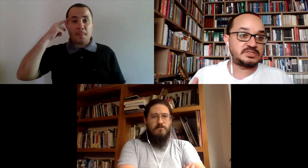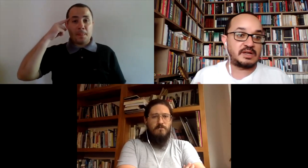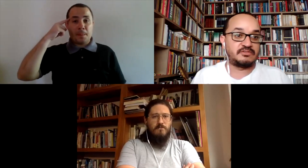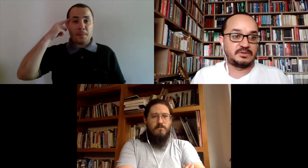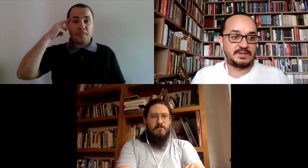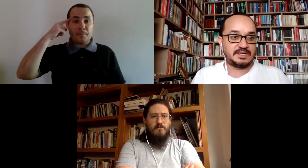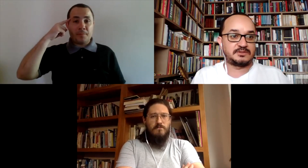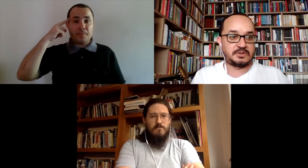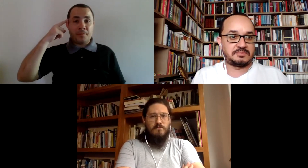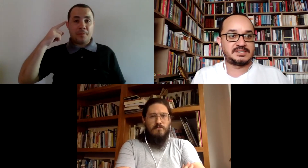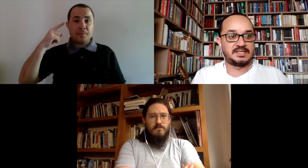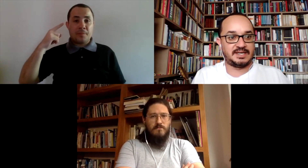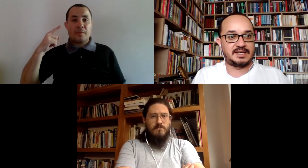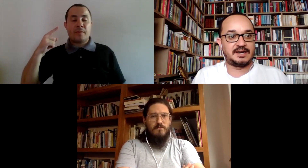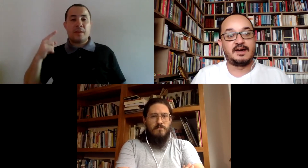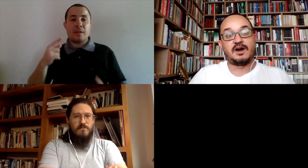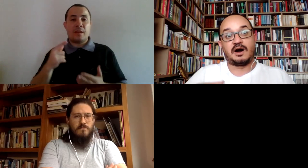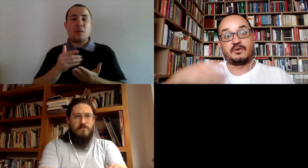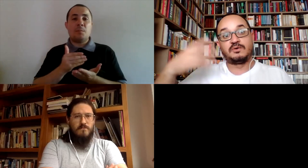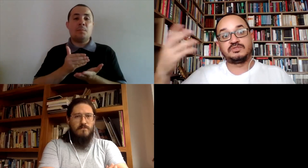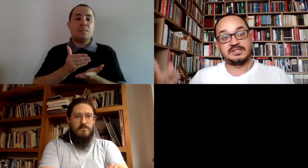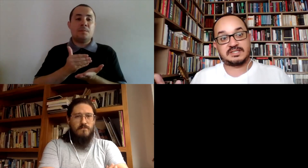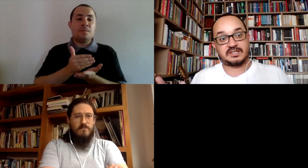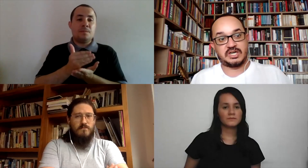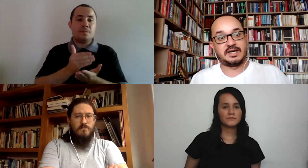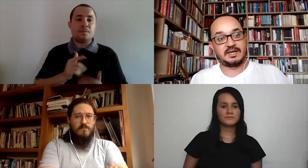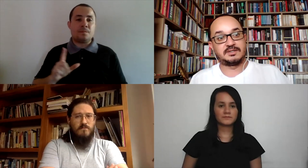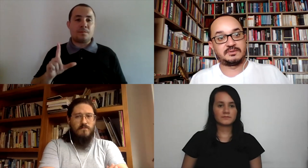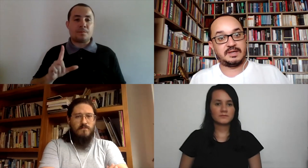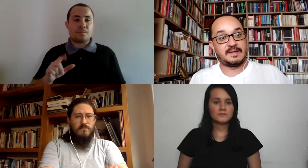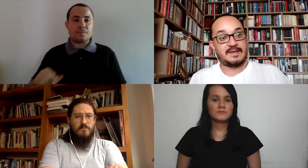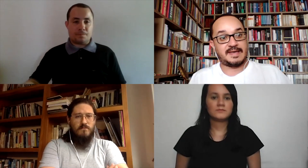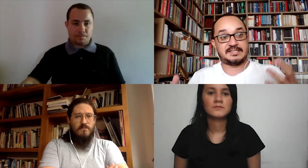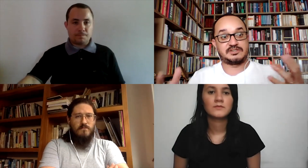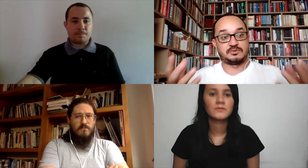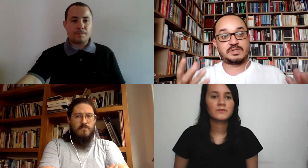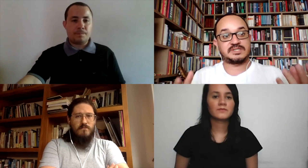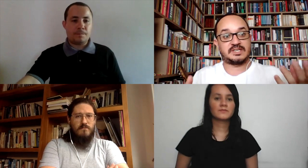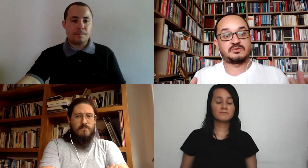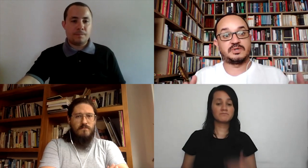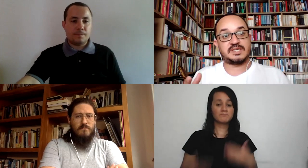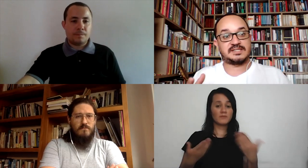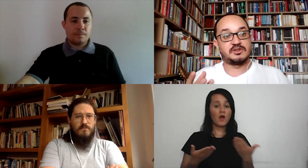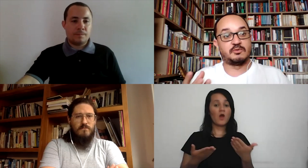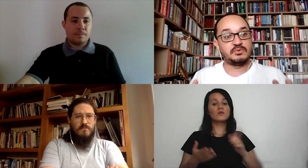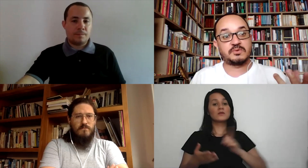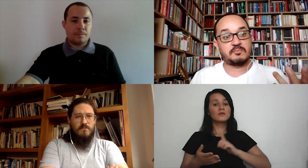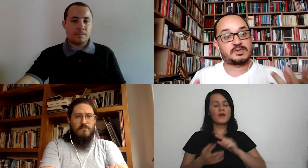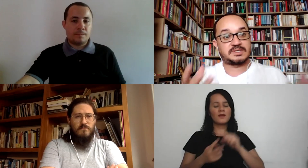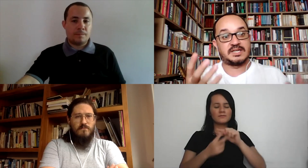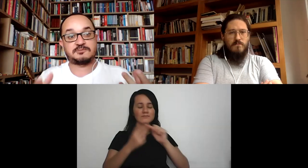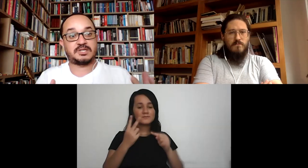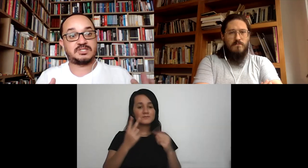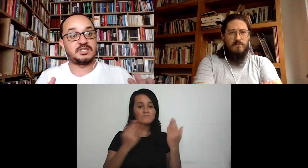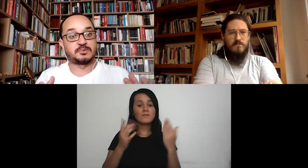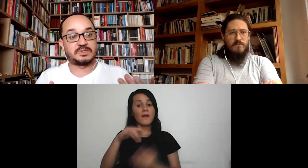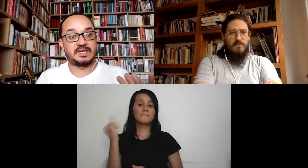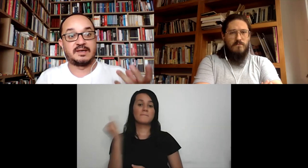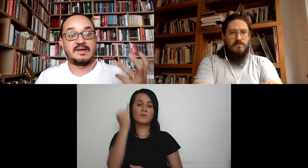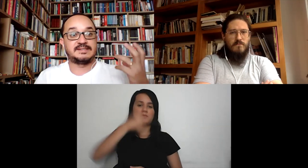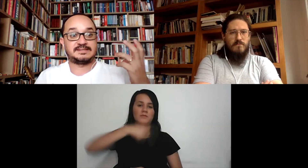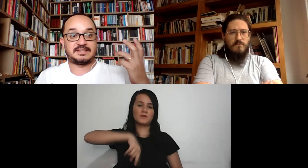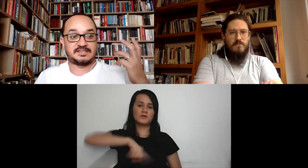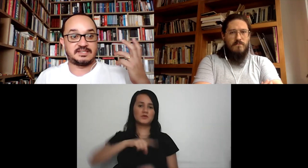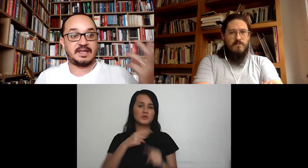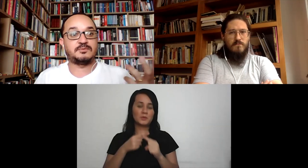de onde está vindo a literatura brasileira, aonde ela está chegando, né? Essas duas questões elas são muito importantes para a gente,